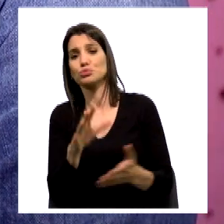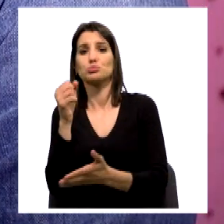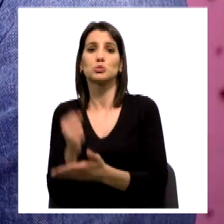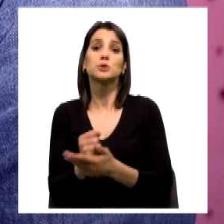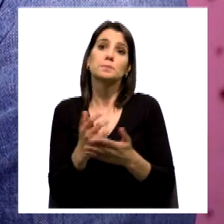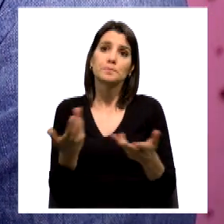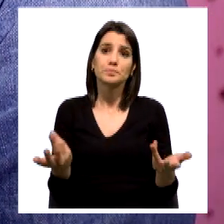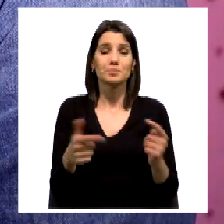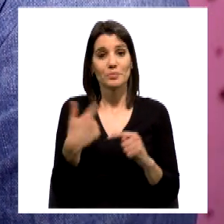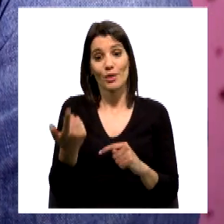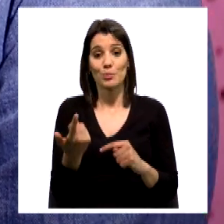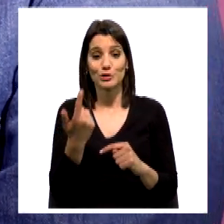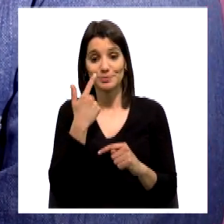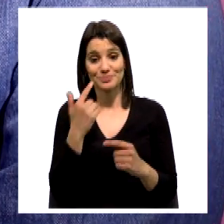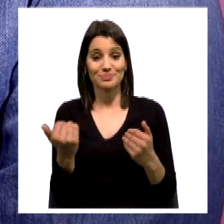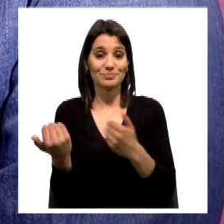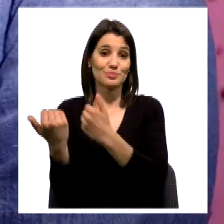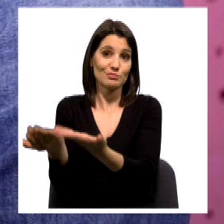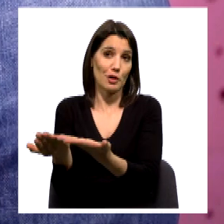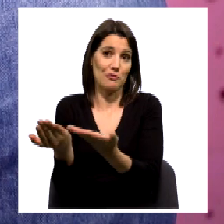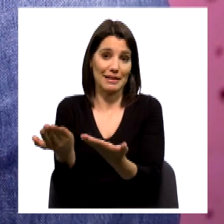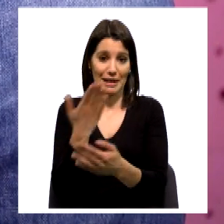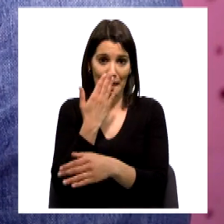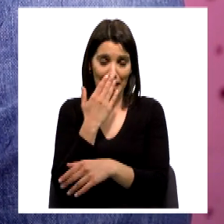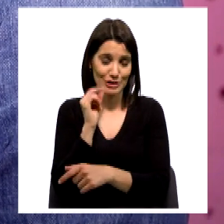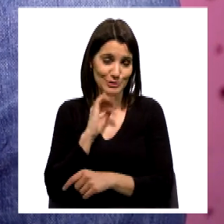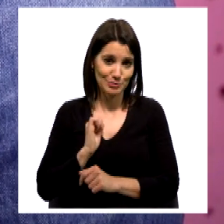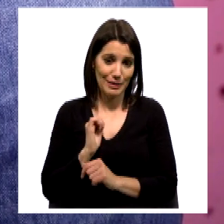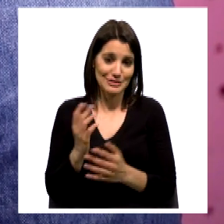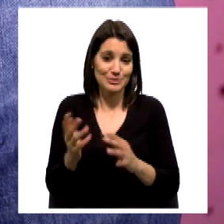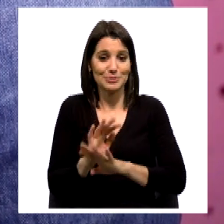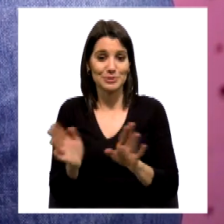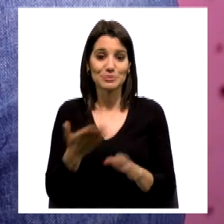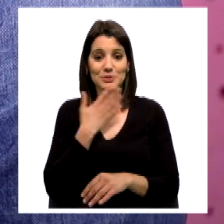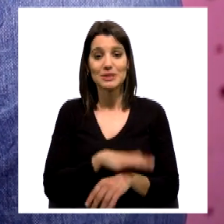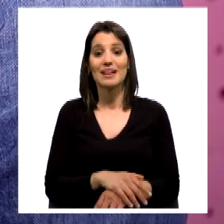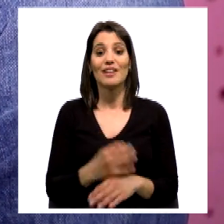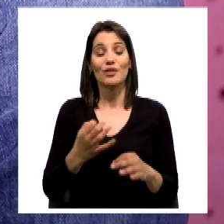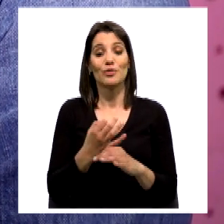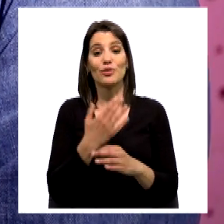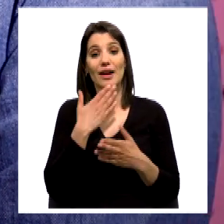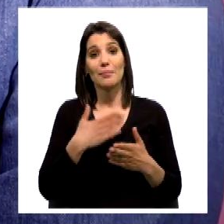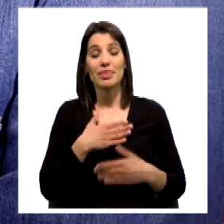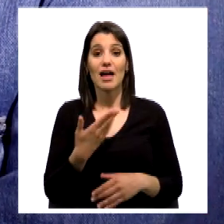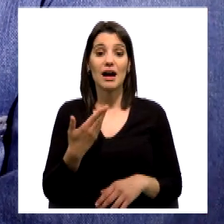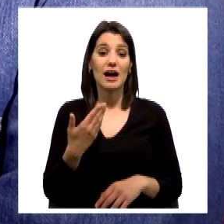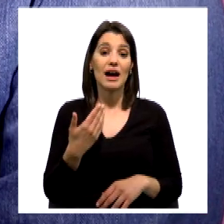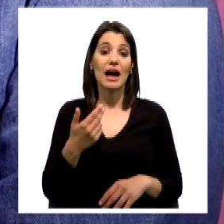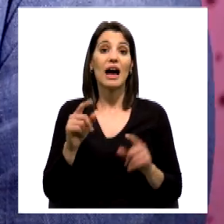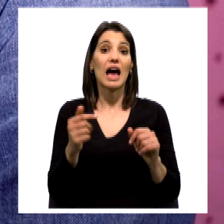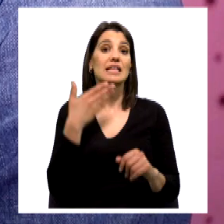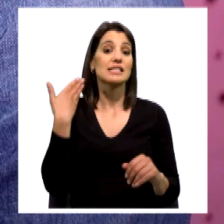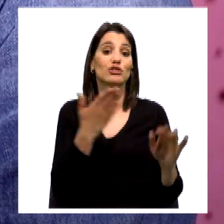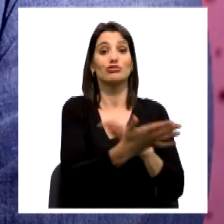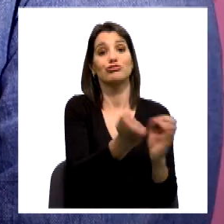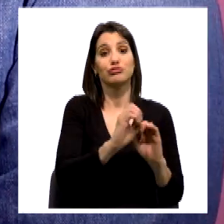fim e vou oferecer isso como recompensa também para os meus pais. E acho que foi isso que fez com que eu não fosse mais cedo